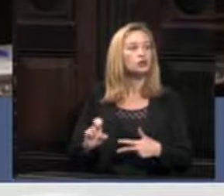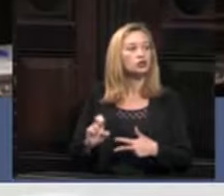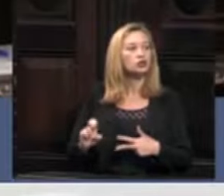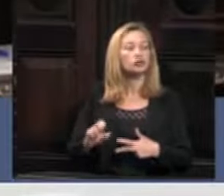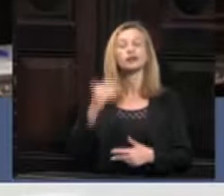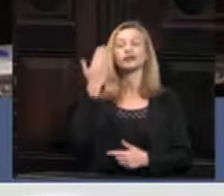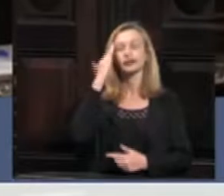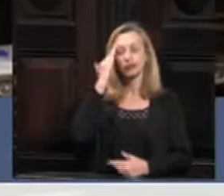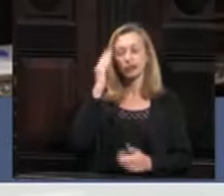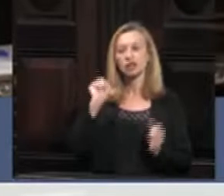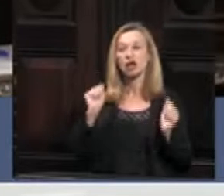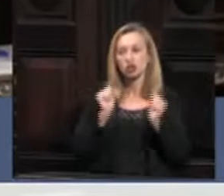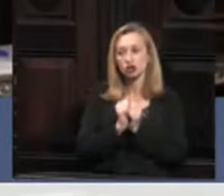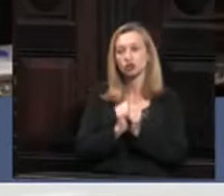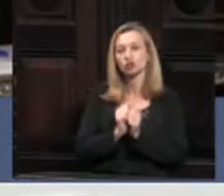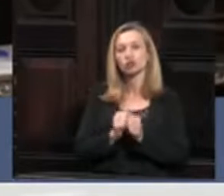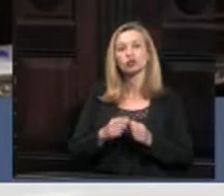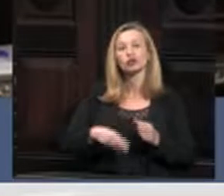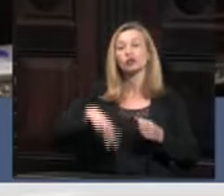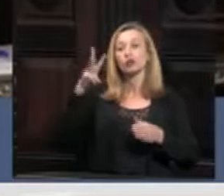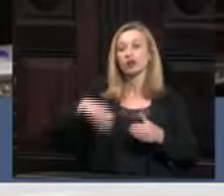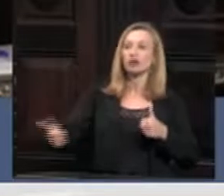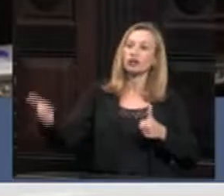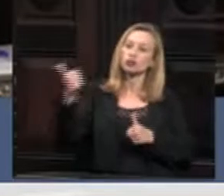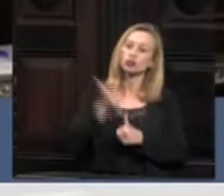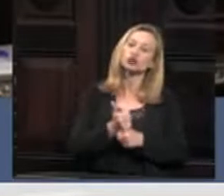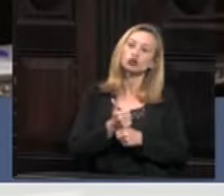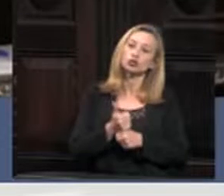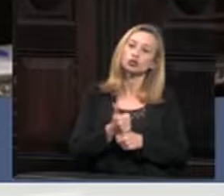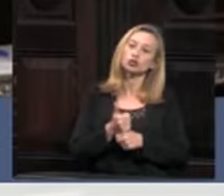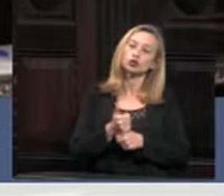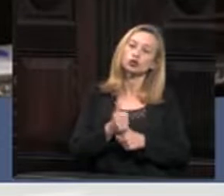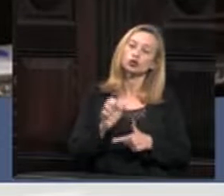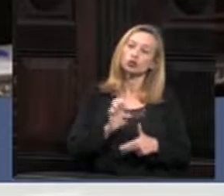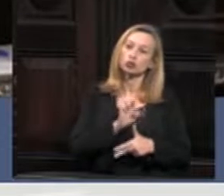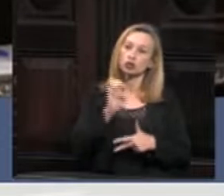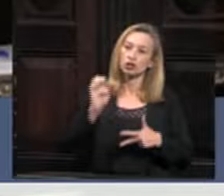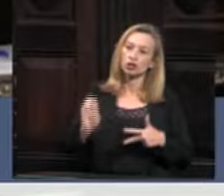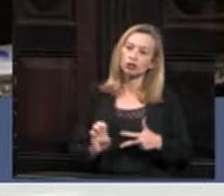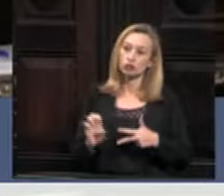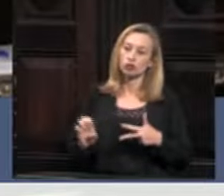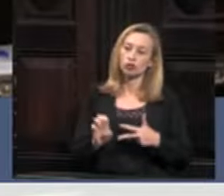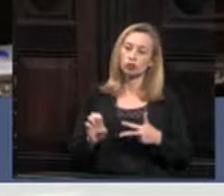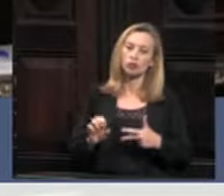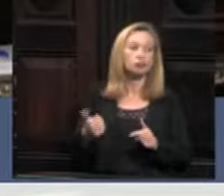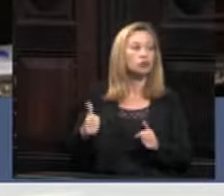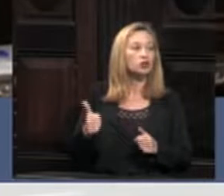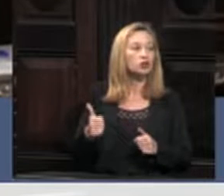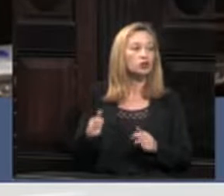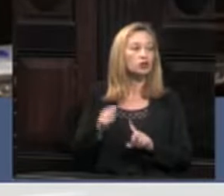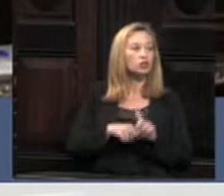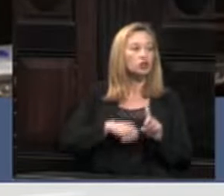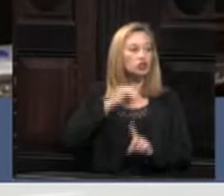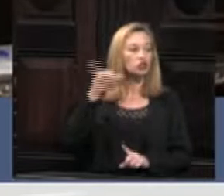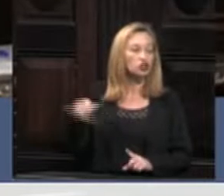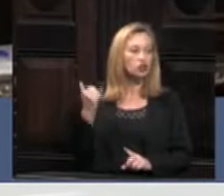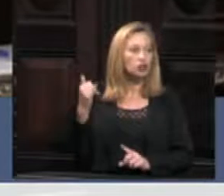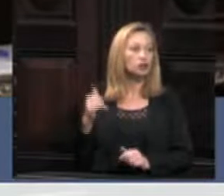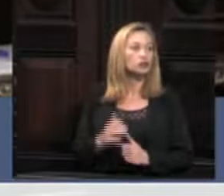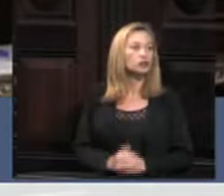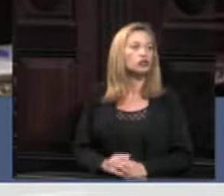compreenderá, juntamente com o que vai assumir o poder executivo no dia 1º de janeiro, que o único